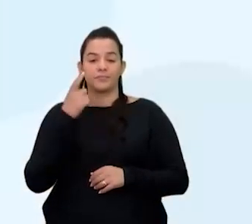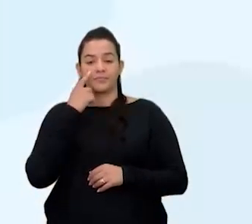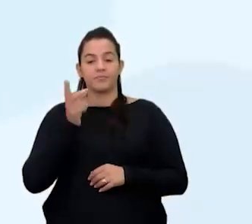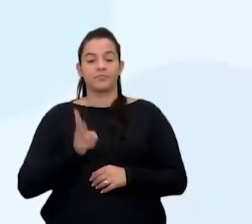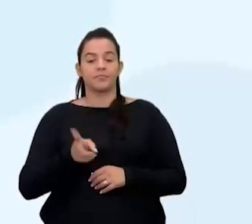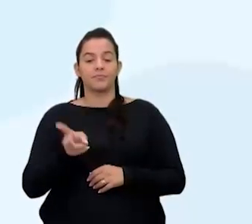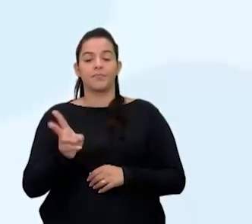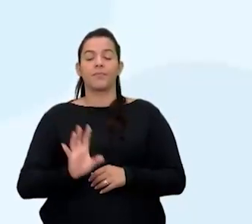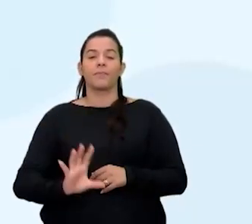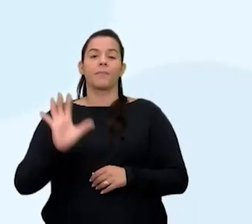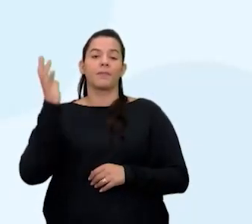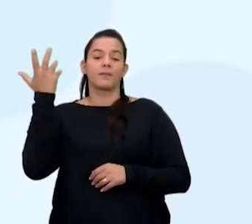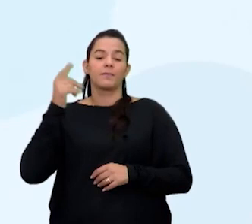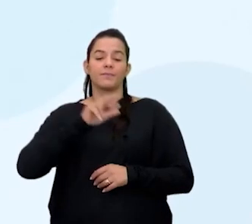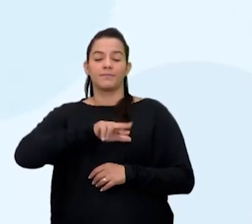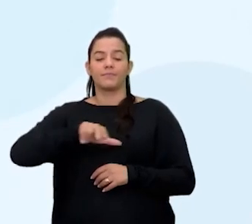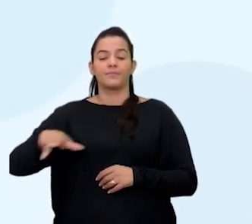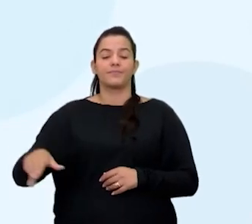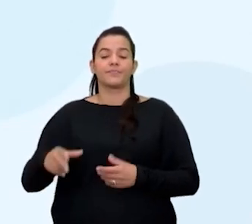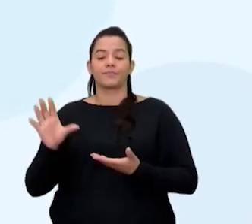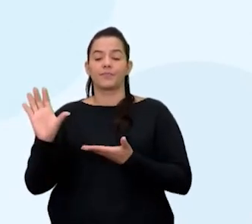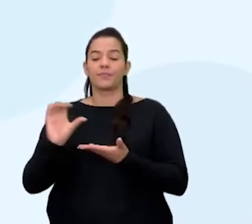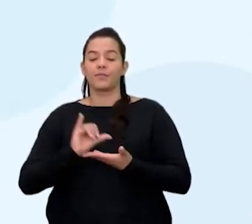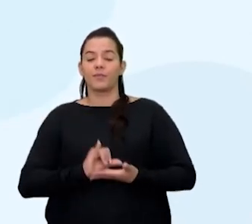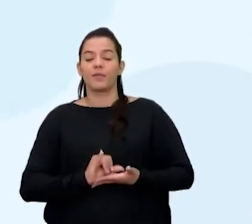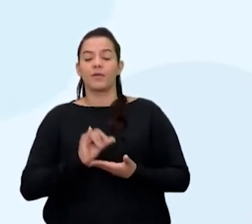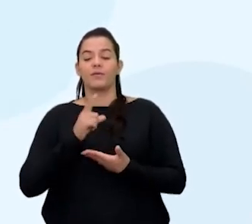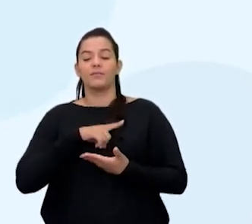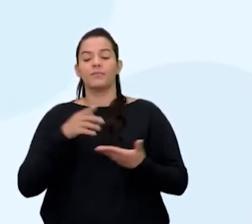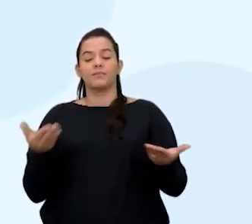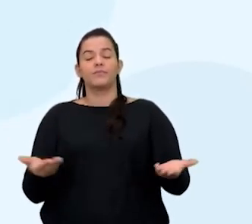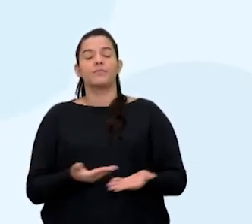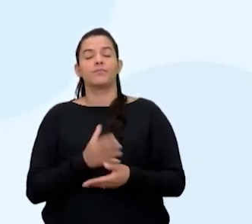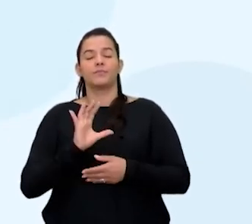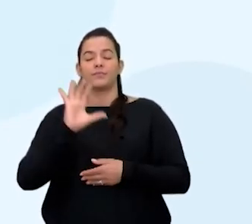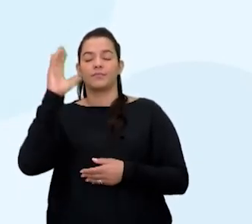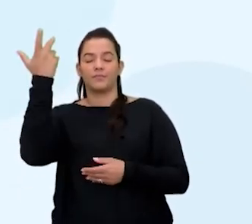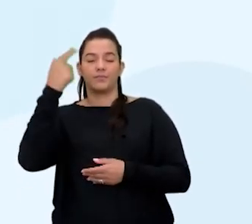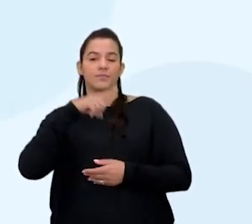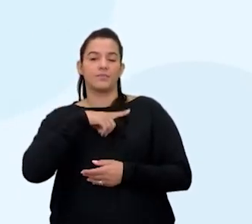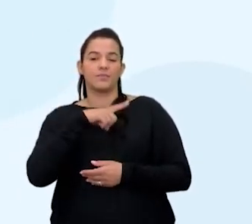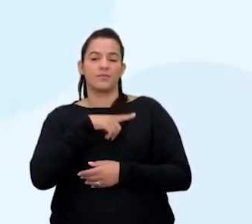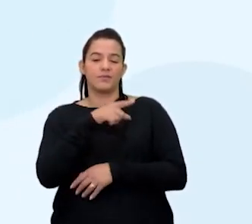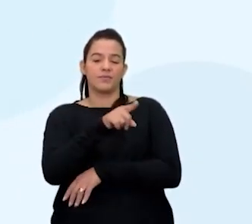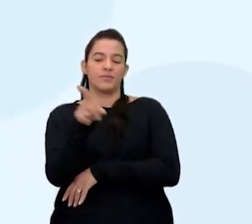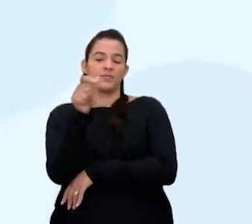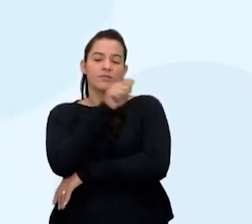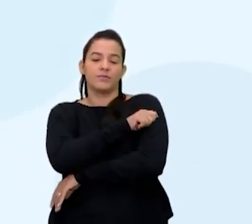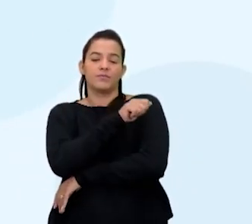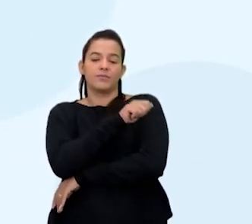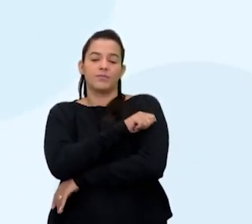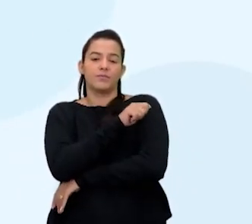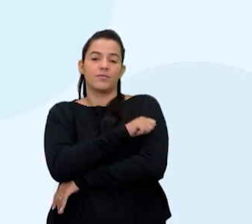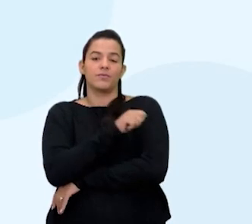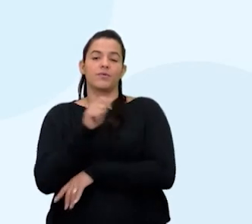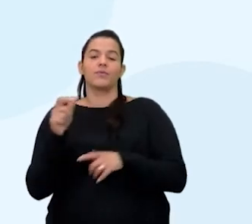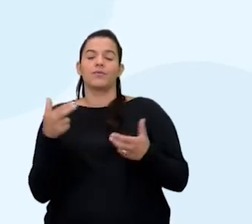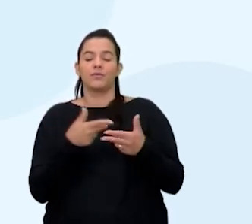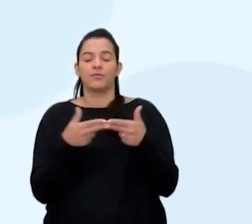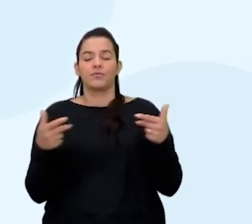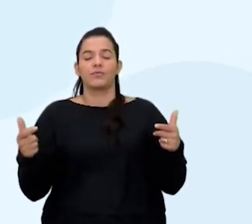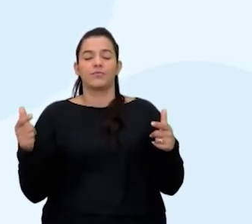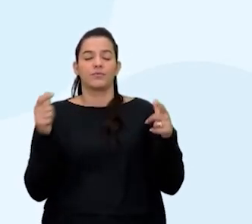a situação desses refugiados na atualidade e se o aluno estiver falando das questões locais,